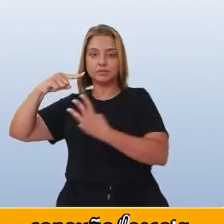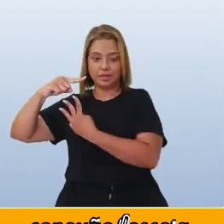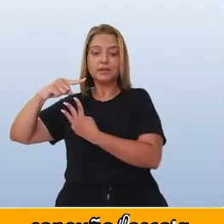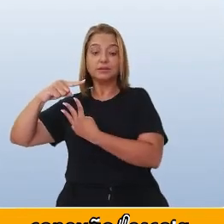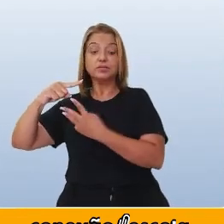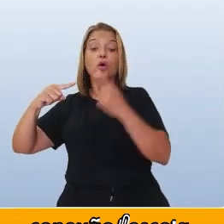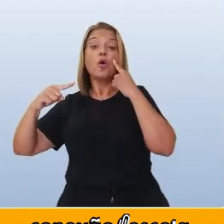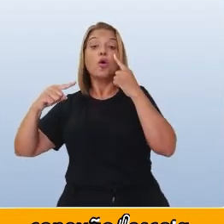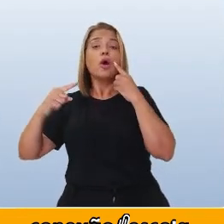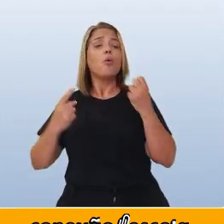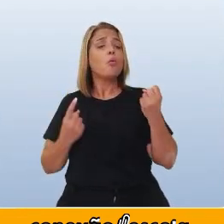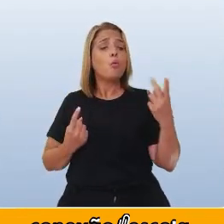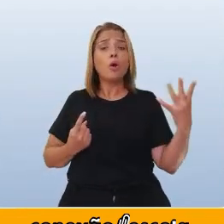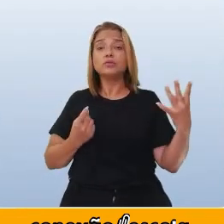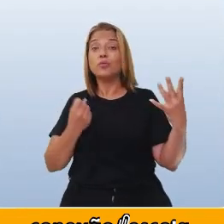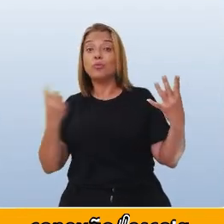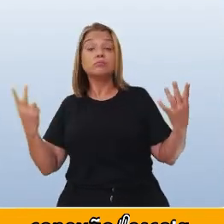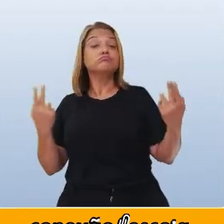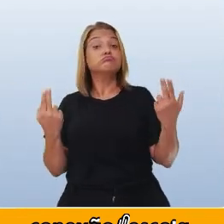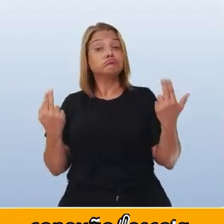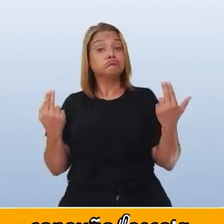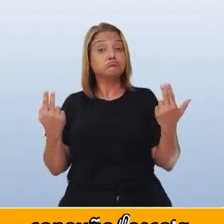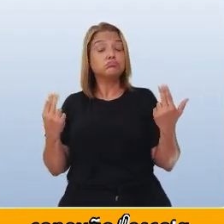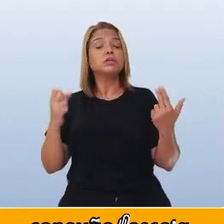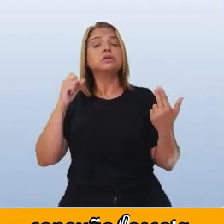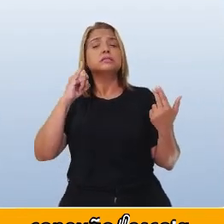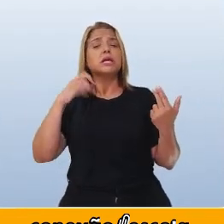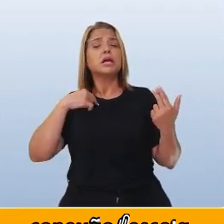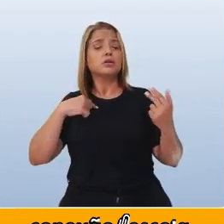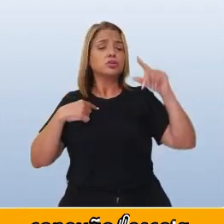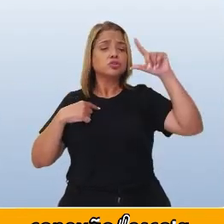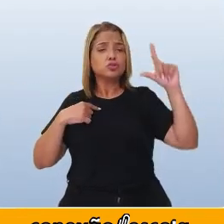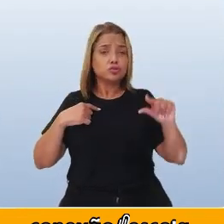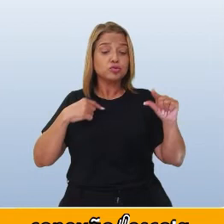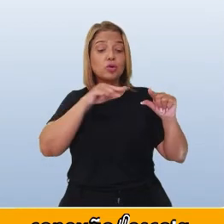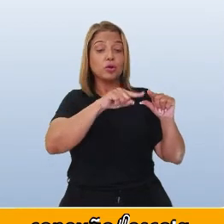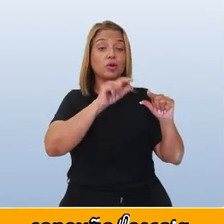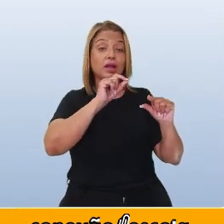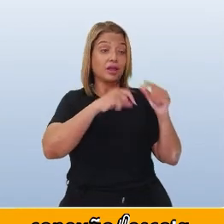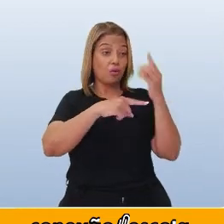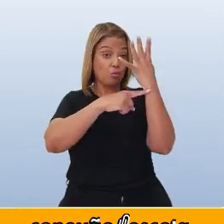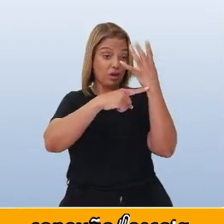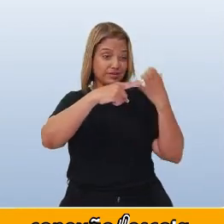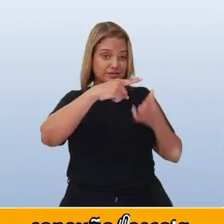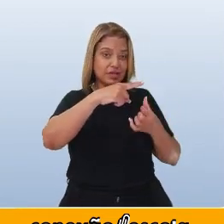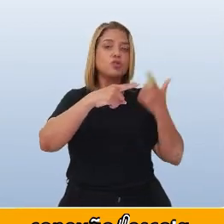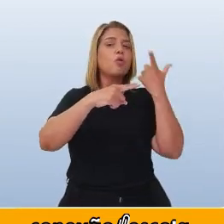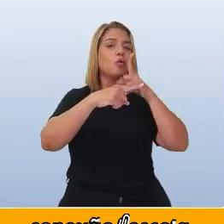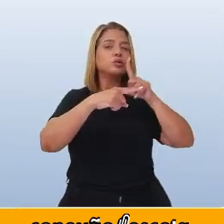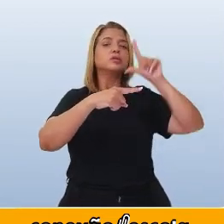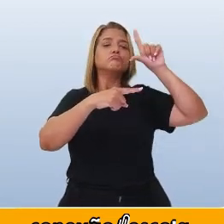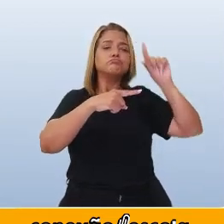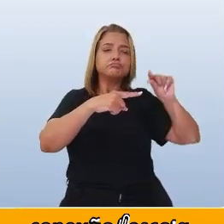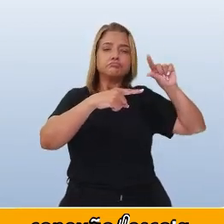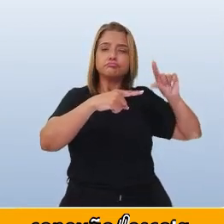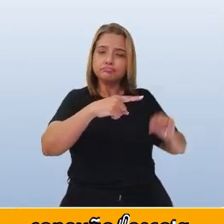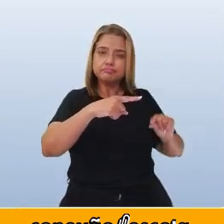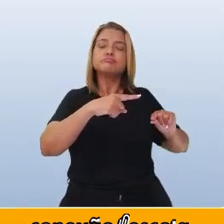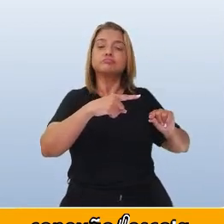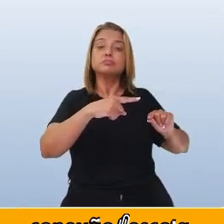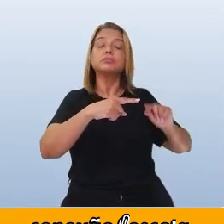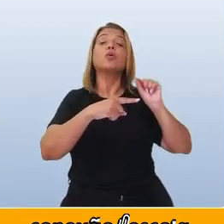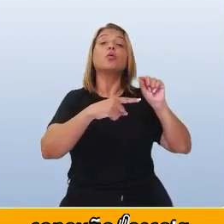outra, são as mesmas. Se eu simplificar a fração 4/6 por